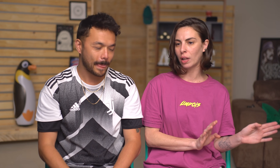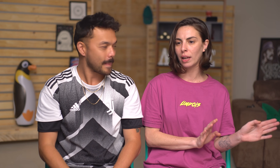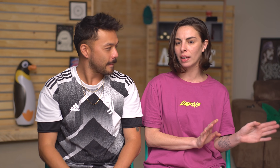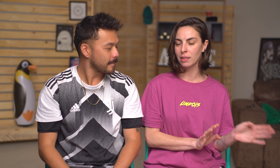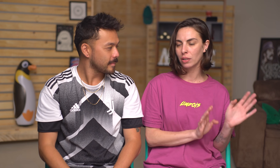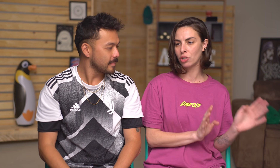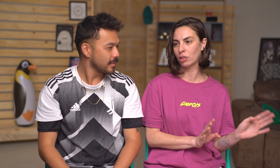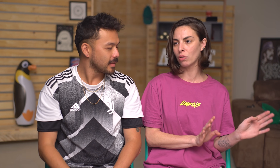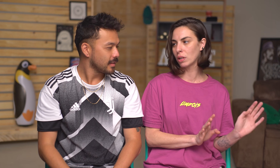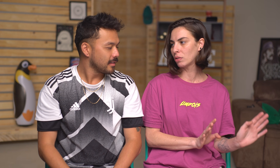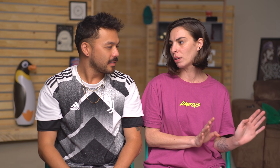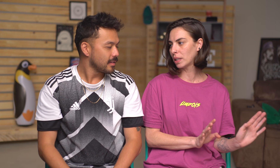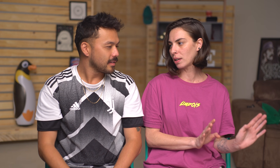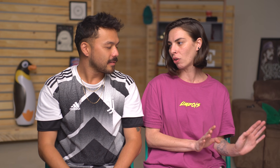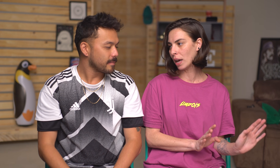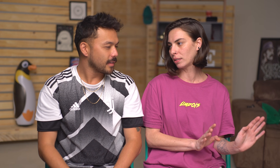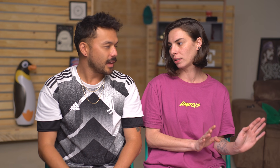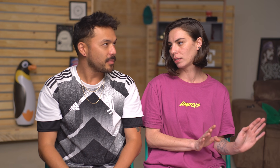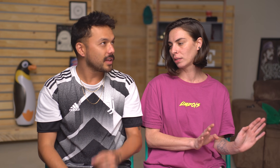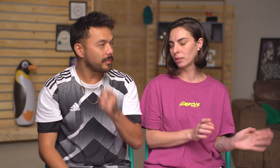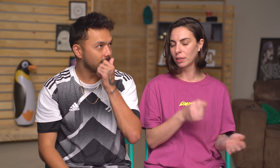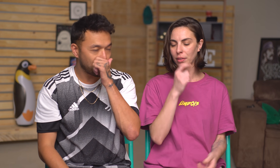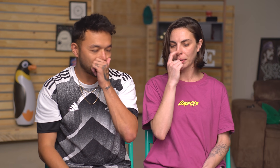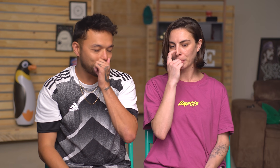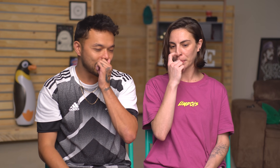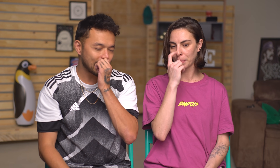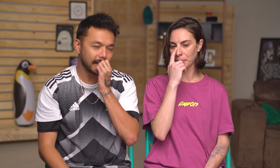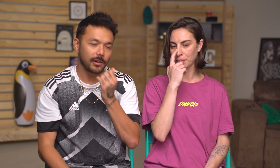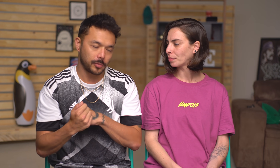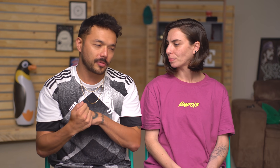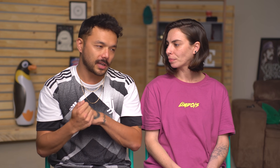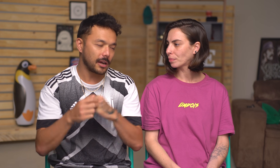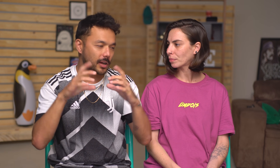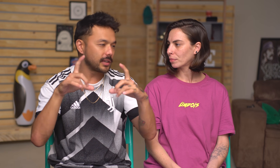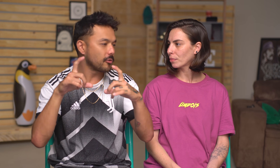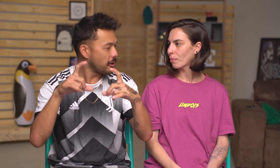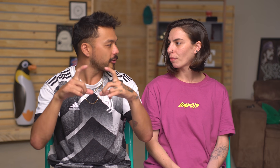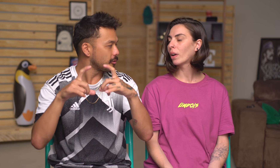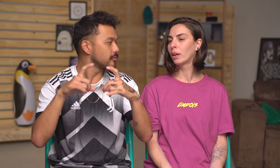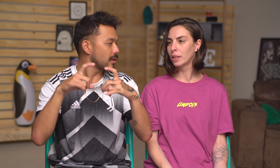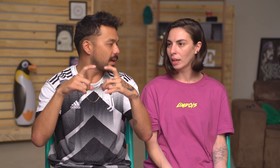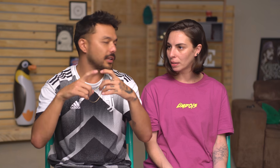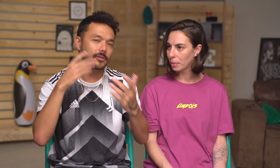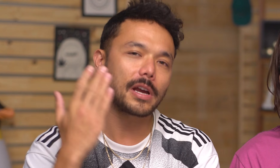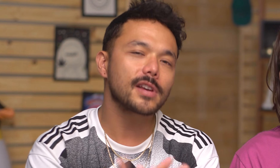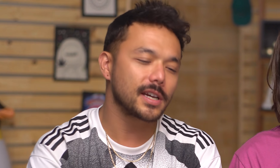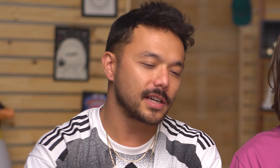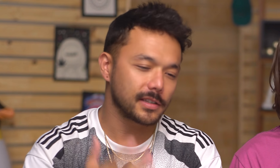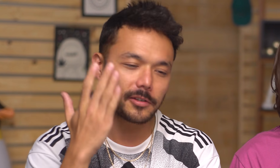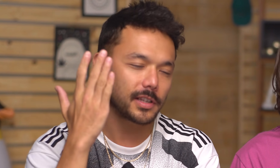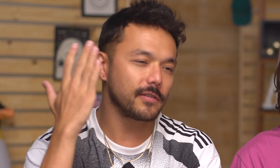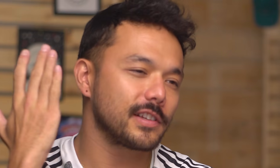o que a gente tem legalizado, a gente tá usando da maneira correta. É, porque você parar pra pensar, né? O próprio cigarro agora tem o rótulo com as paradas. Isso